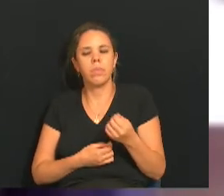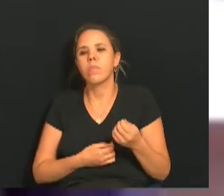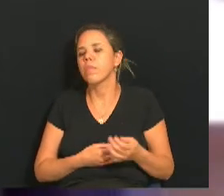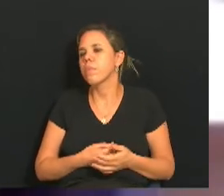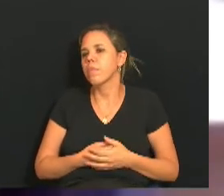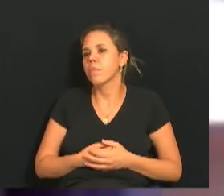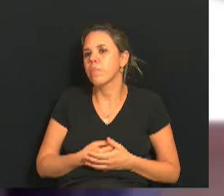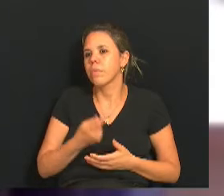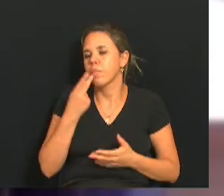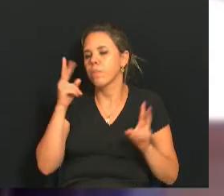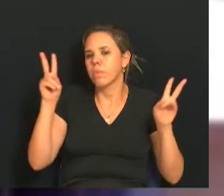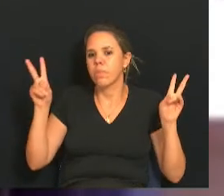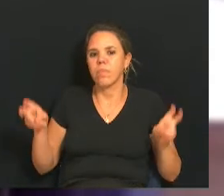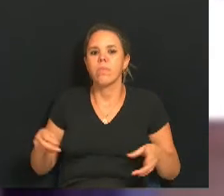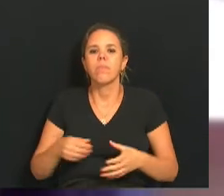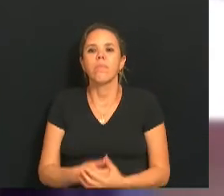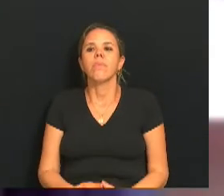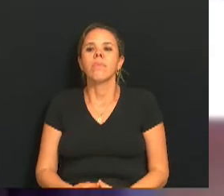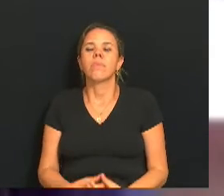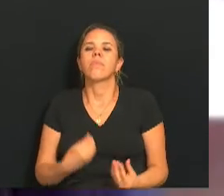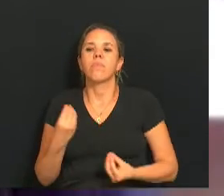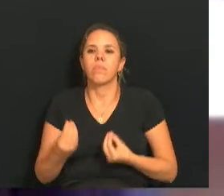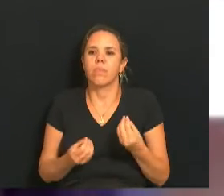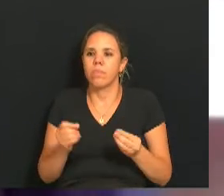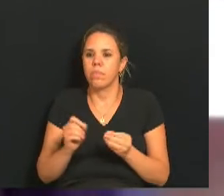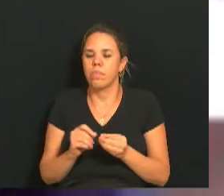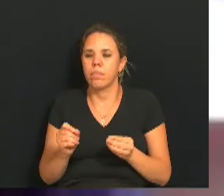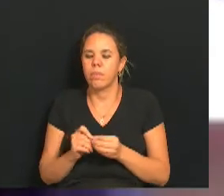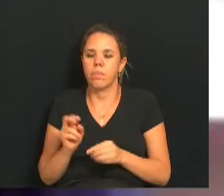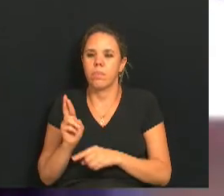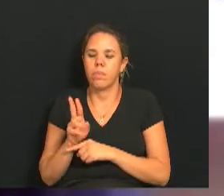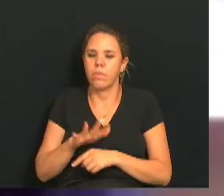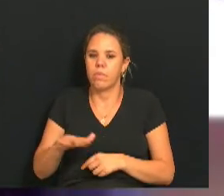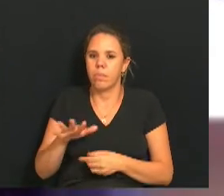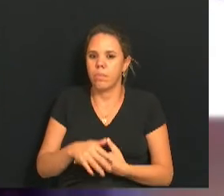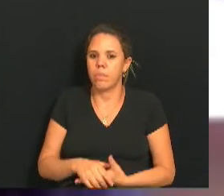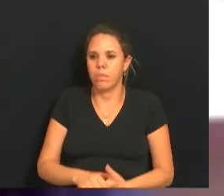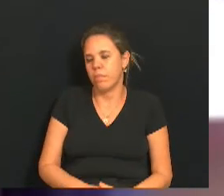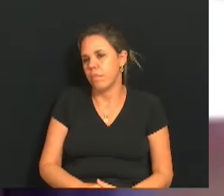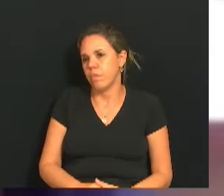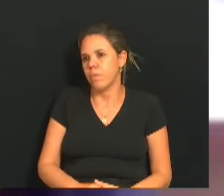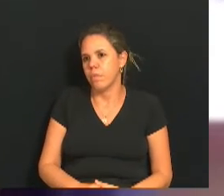aqui? Como é que a gente faz essa representatividade?